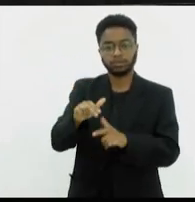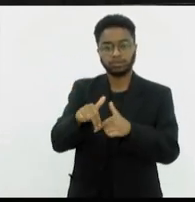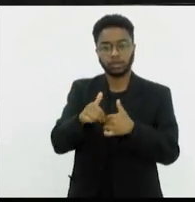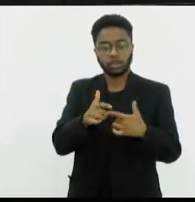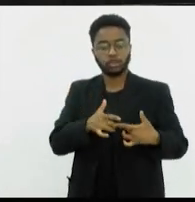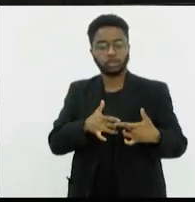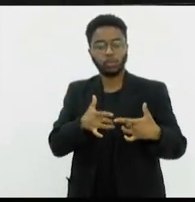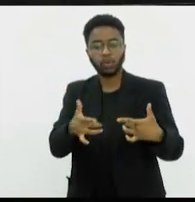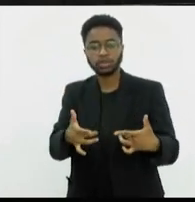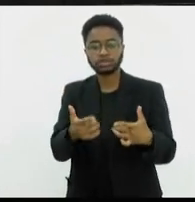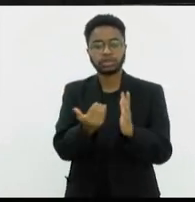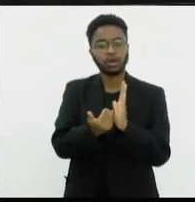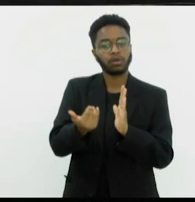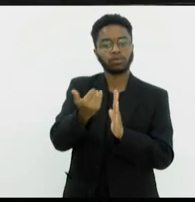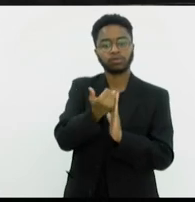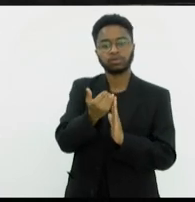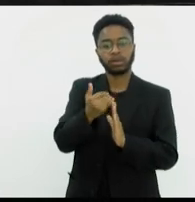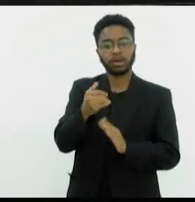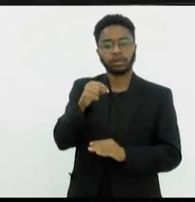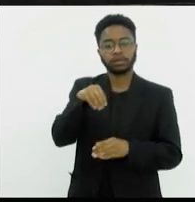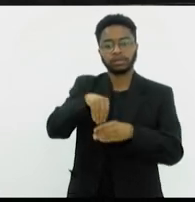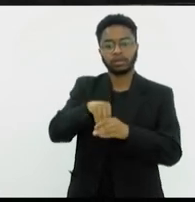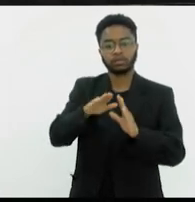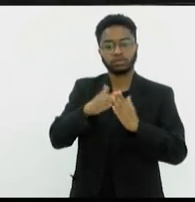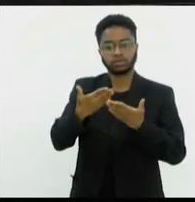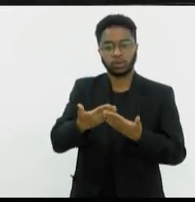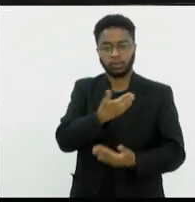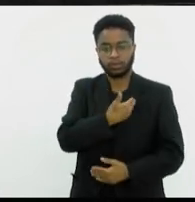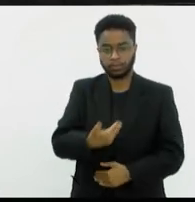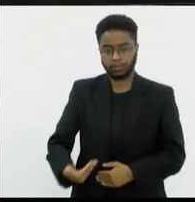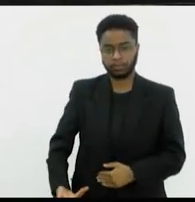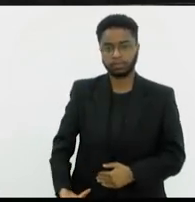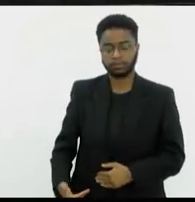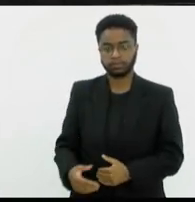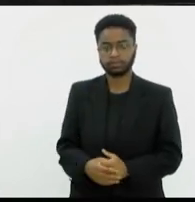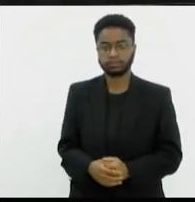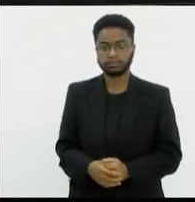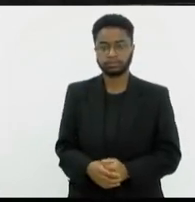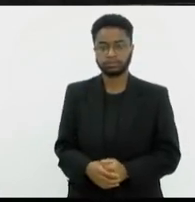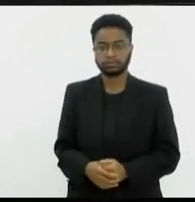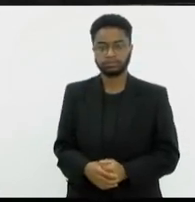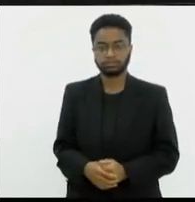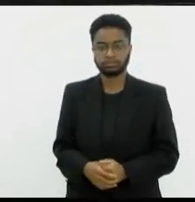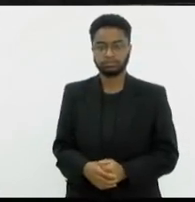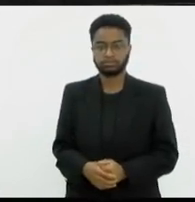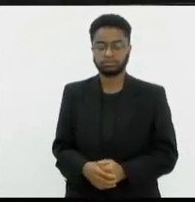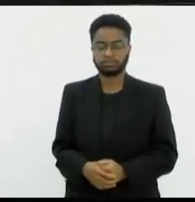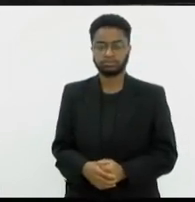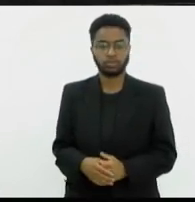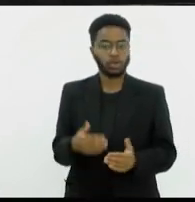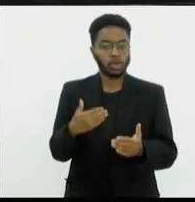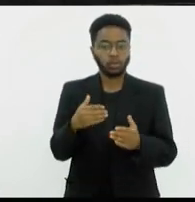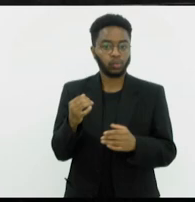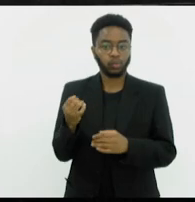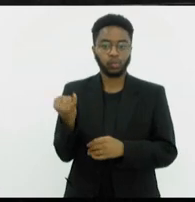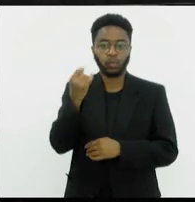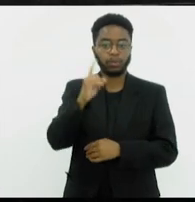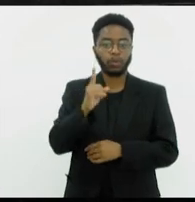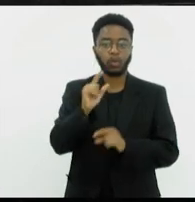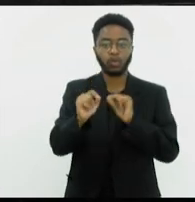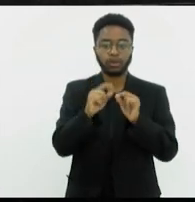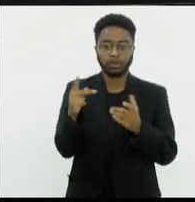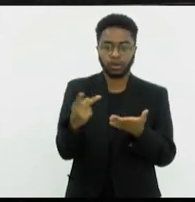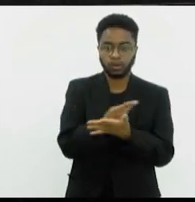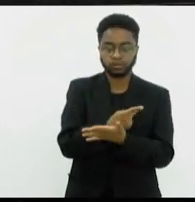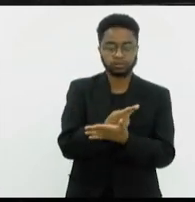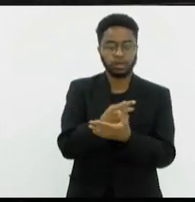doação incondicional nas nossas escolas públicas. Faça chuva, faça sol, faça